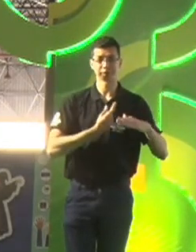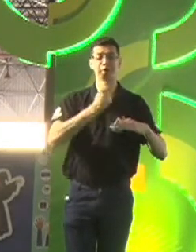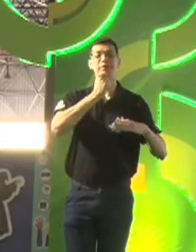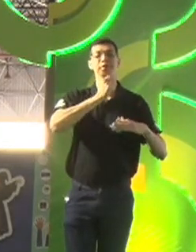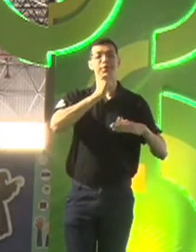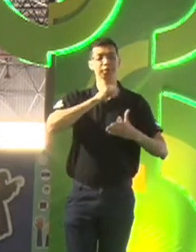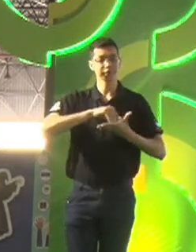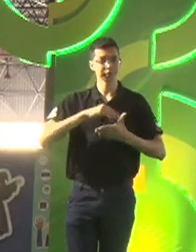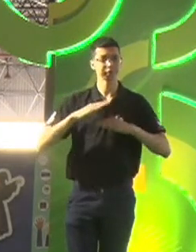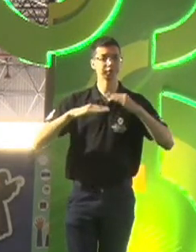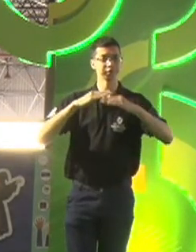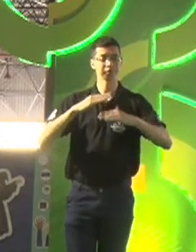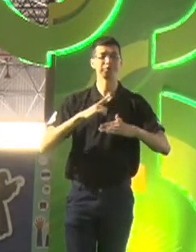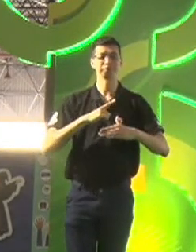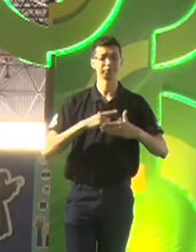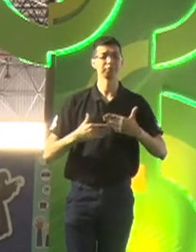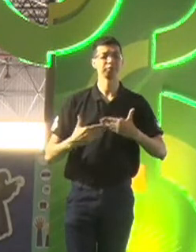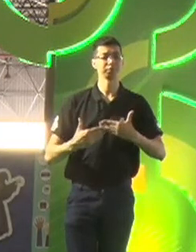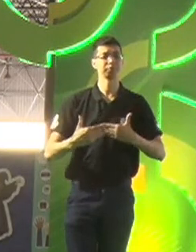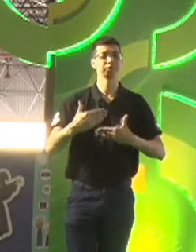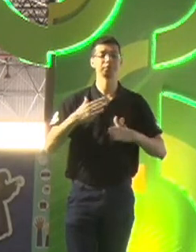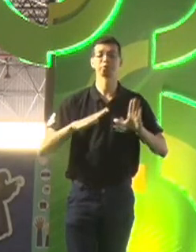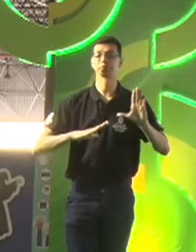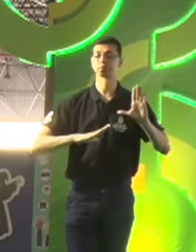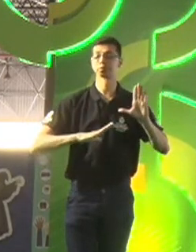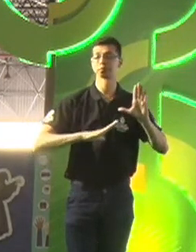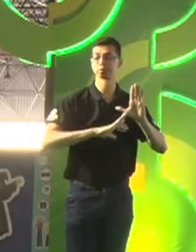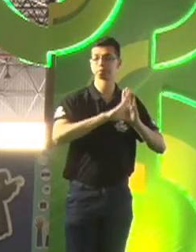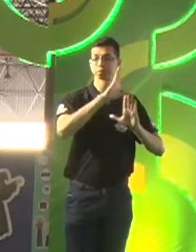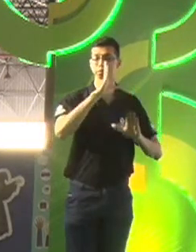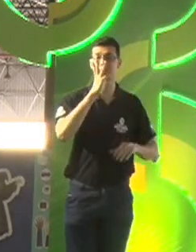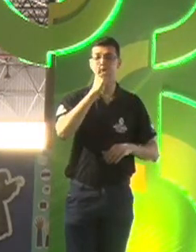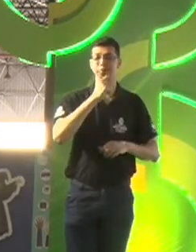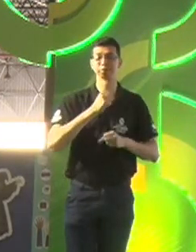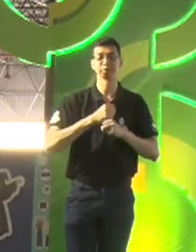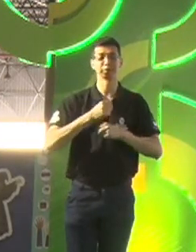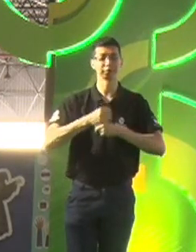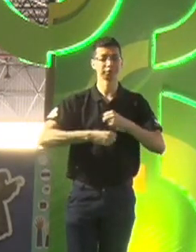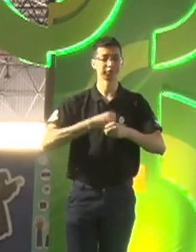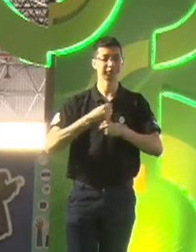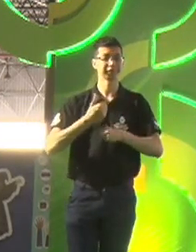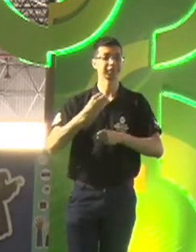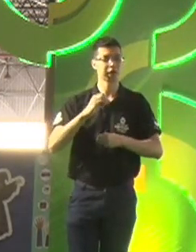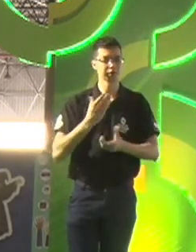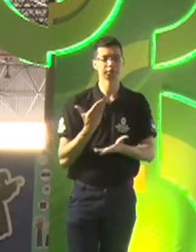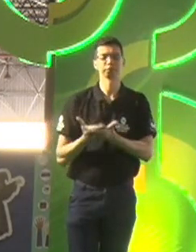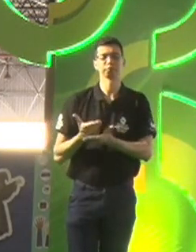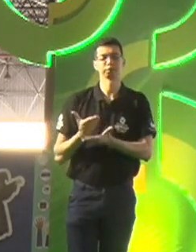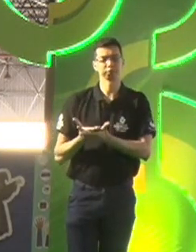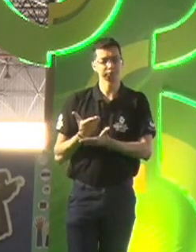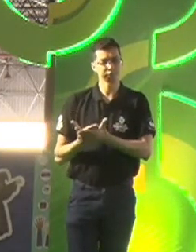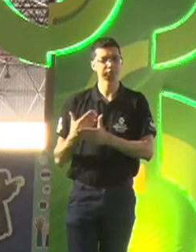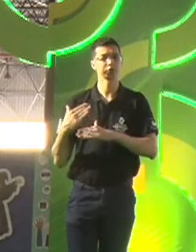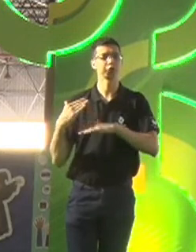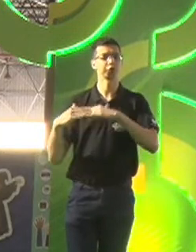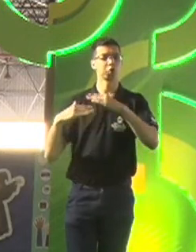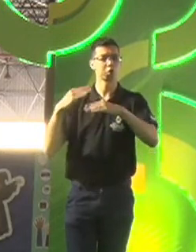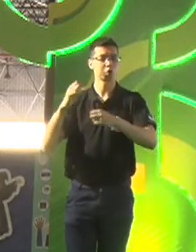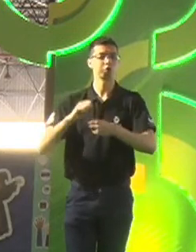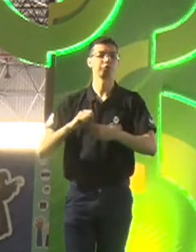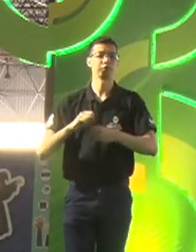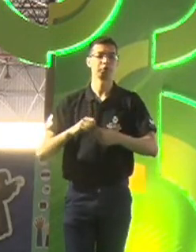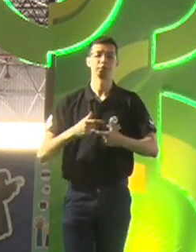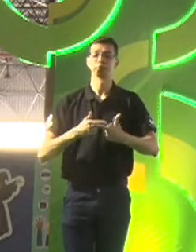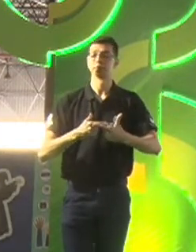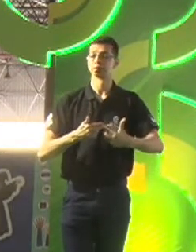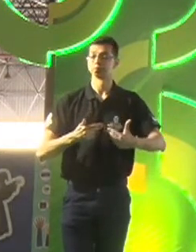para isso avançar vai demorar assim uma uma deck daí da gente estudando e desenvolvendo Então pode muita coisa